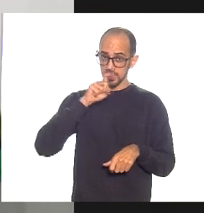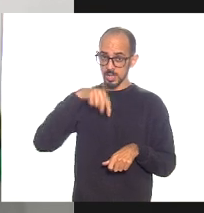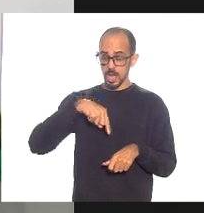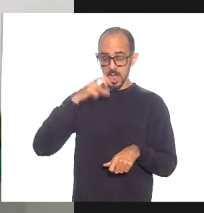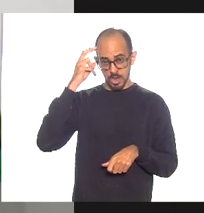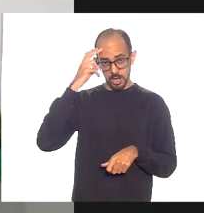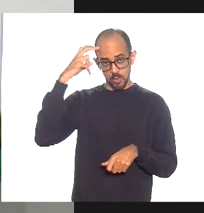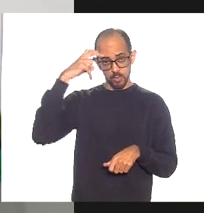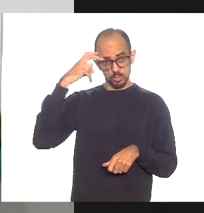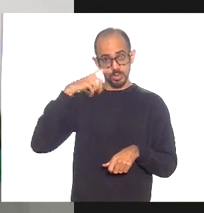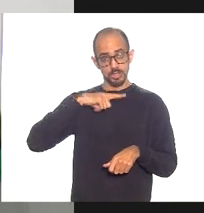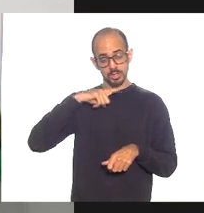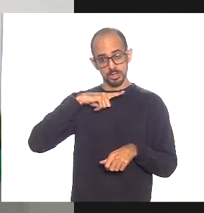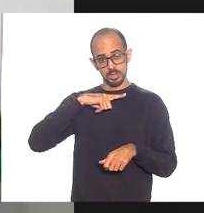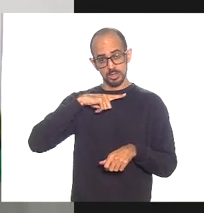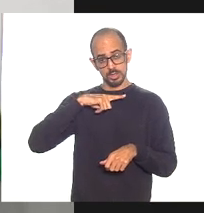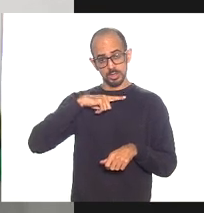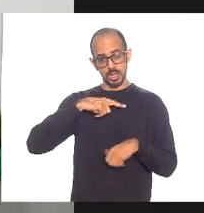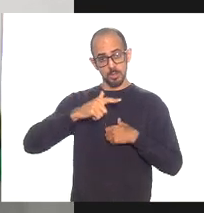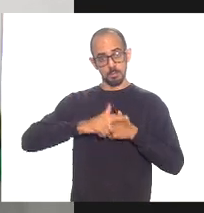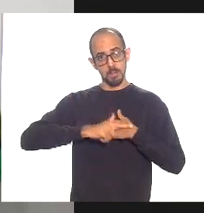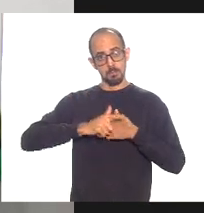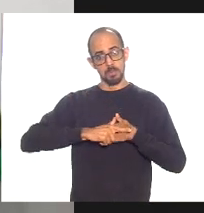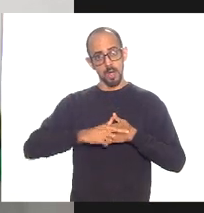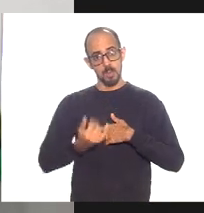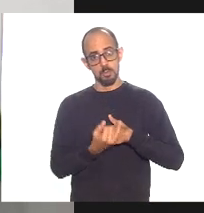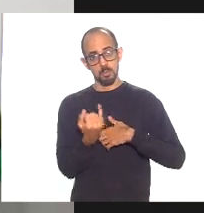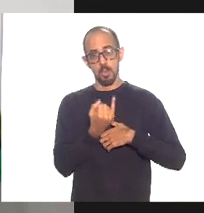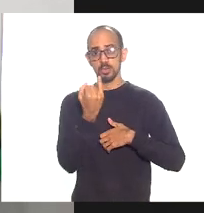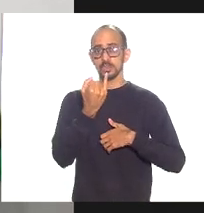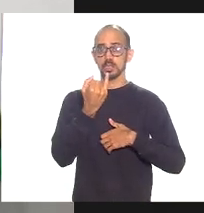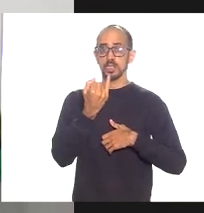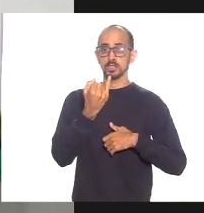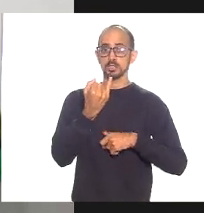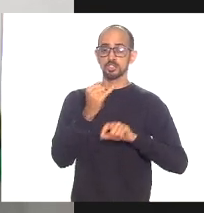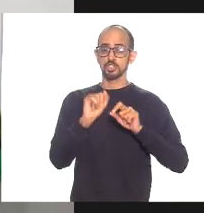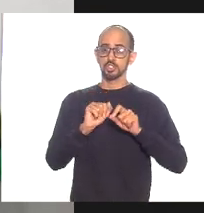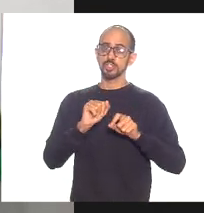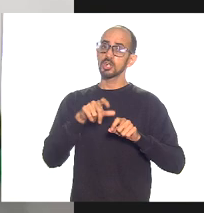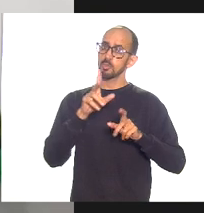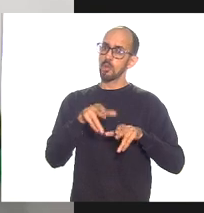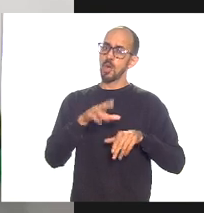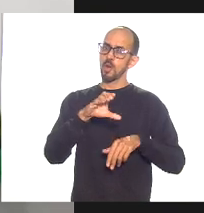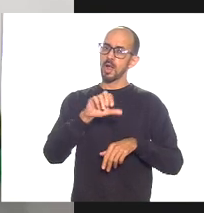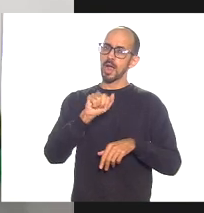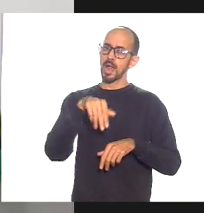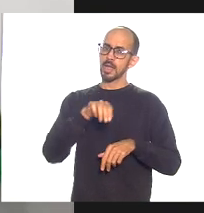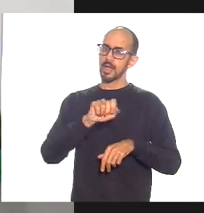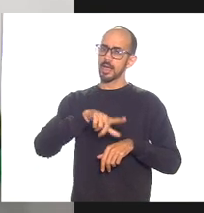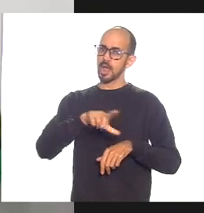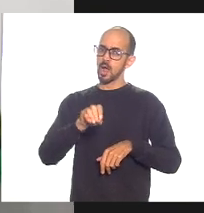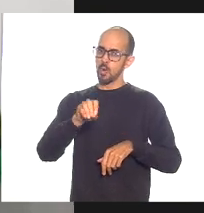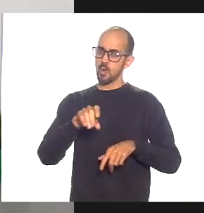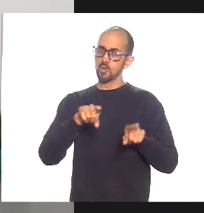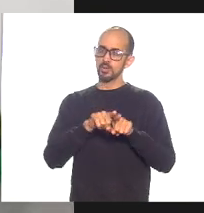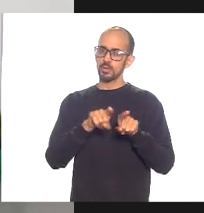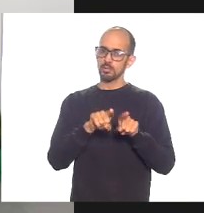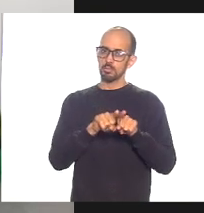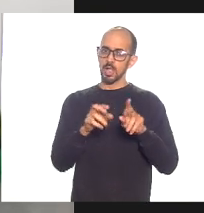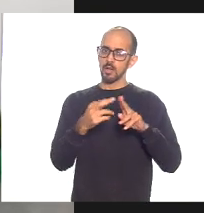papel fundamental e preponderante, como o Canecão exerce, como a própria